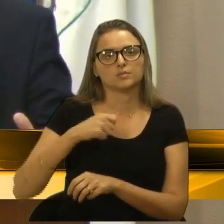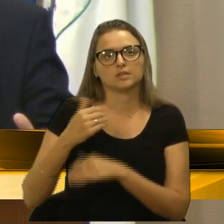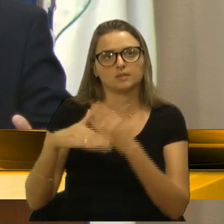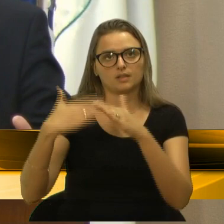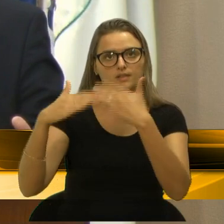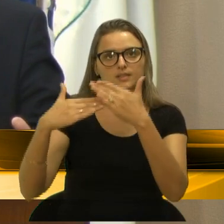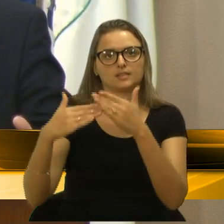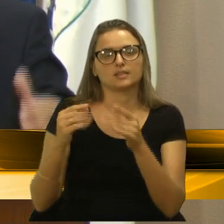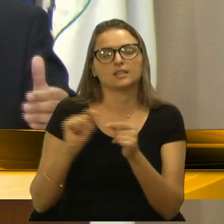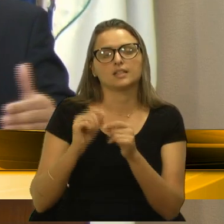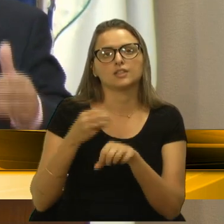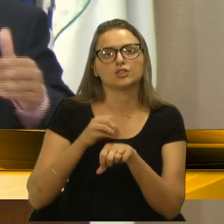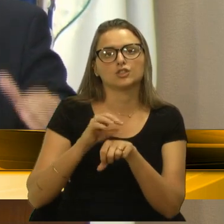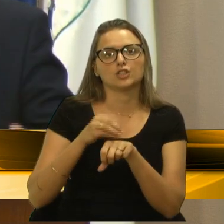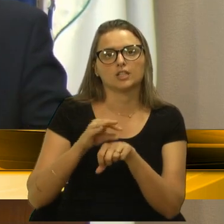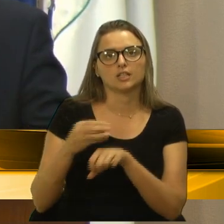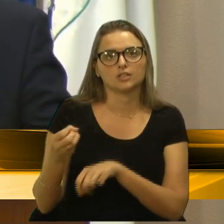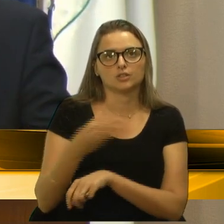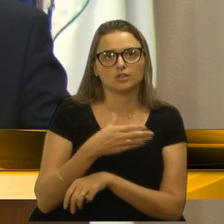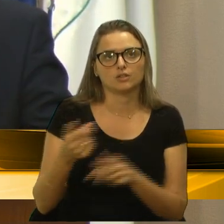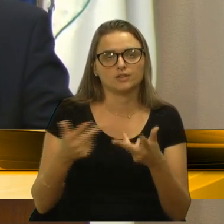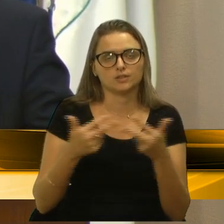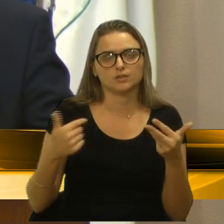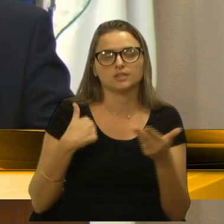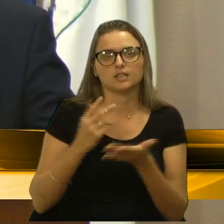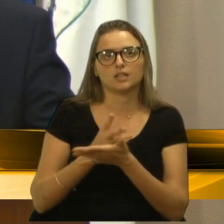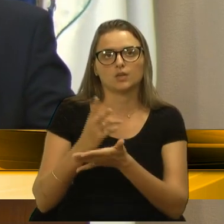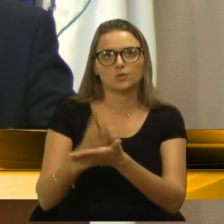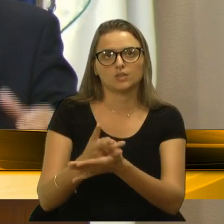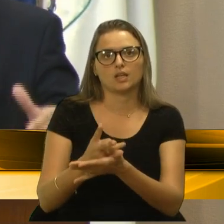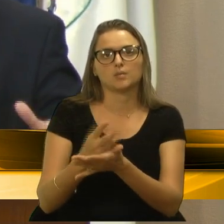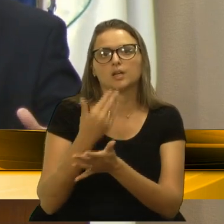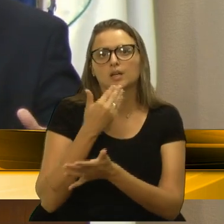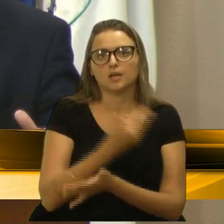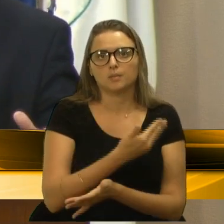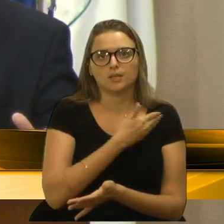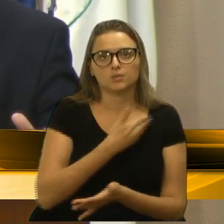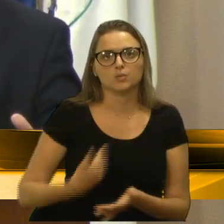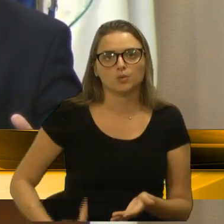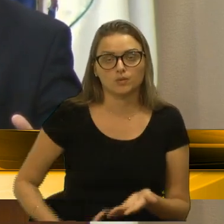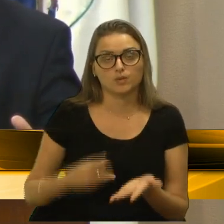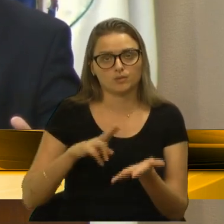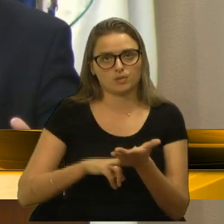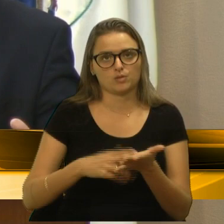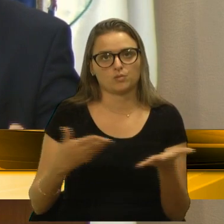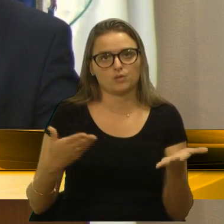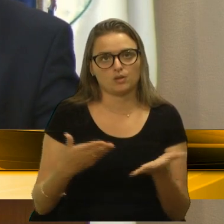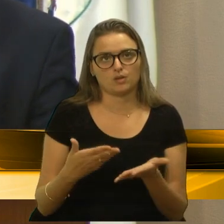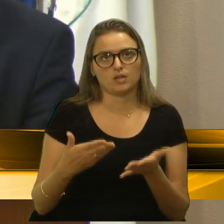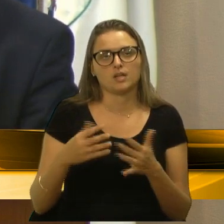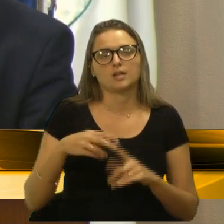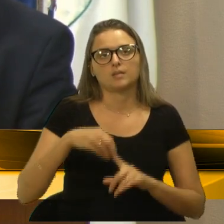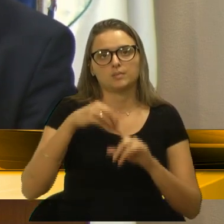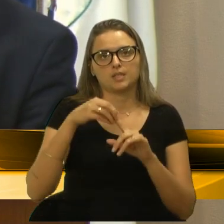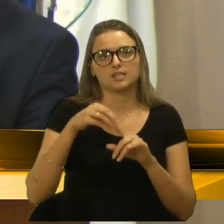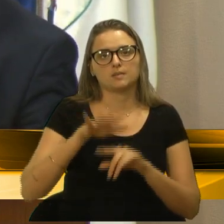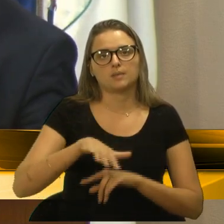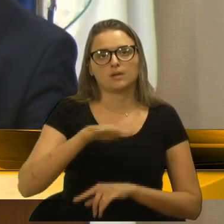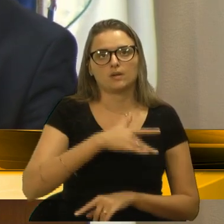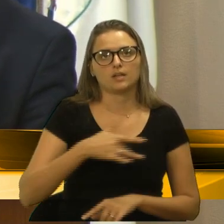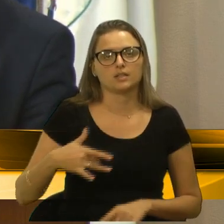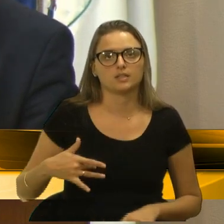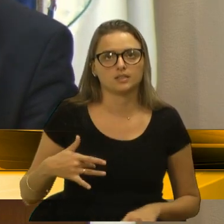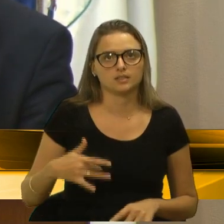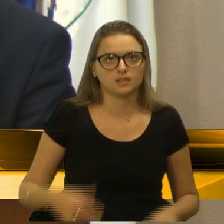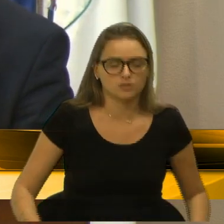indicar caminhos. E isso eu tenho cobrado do atual governo, principalmente os números na área da saúde. E essa questão